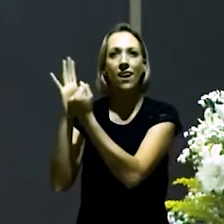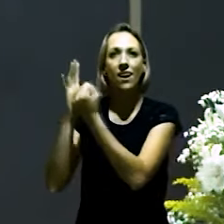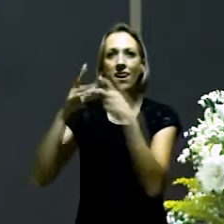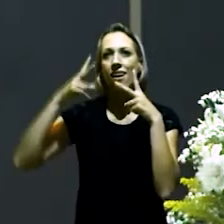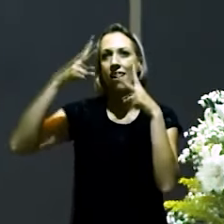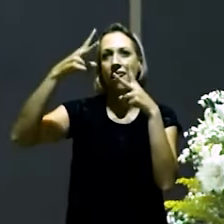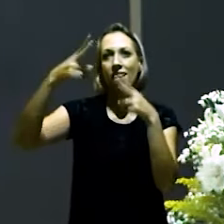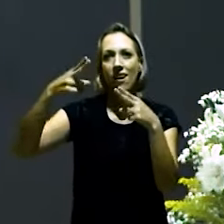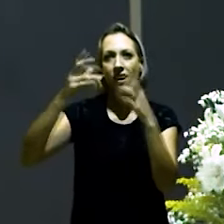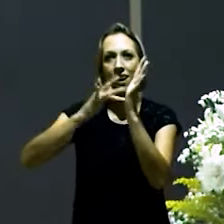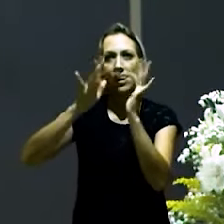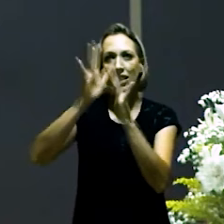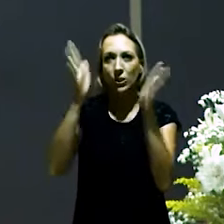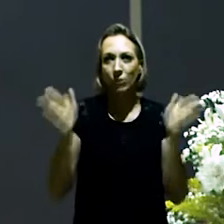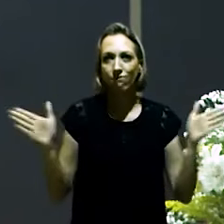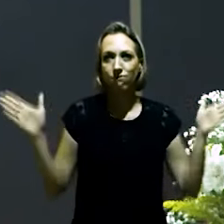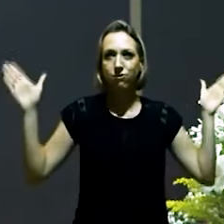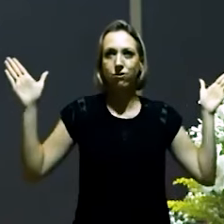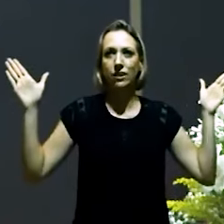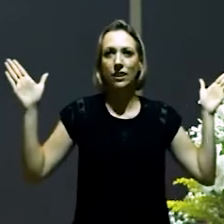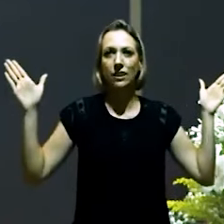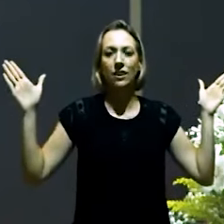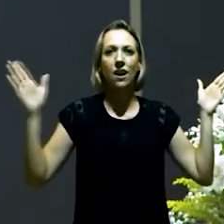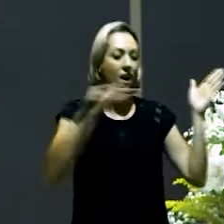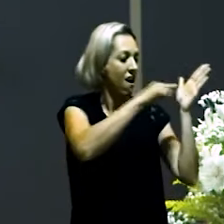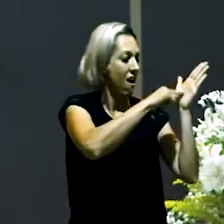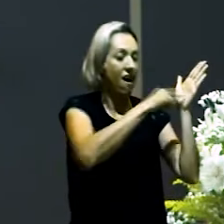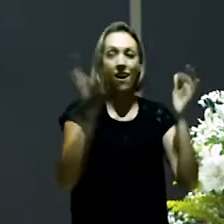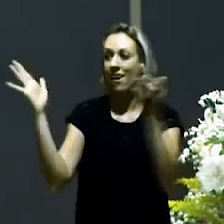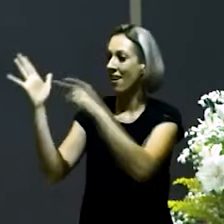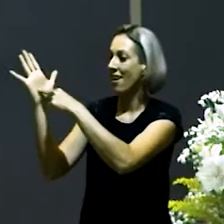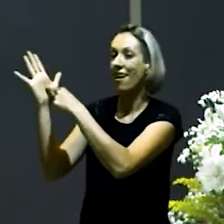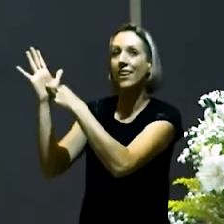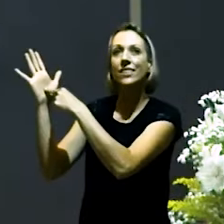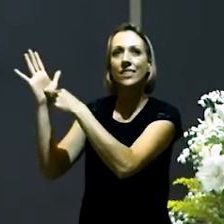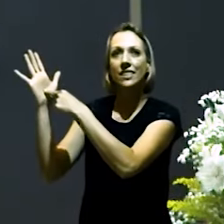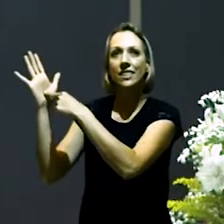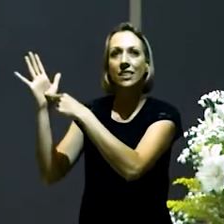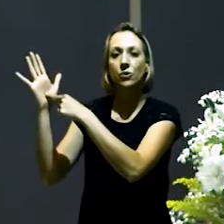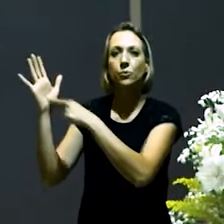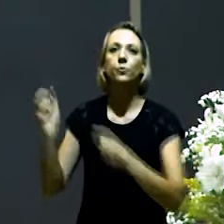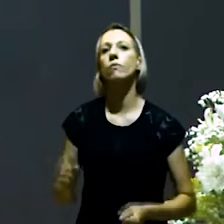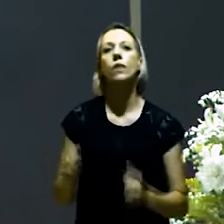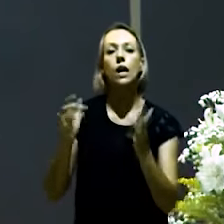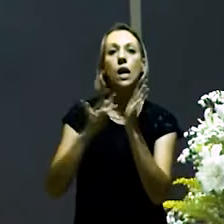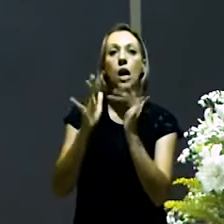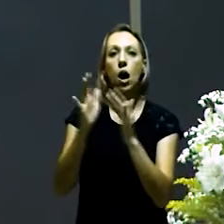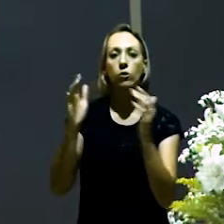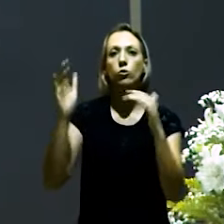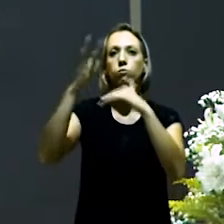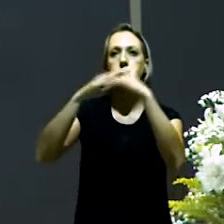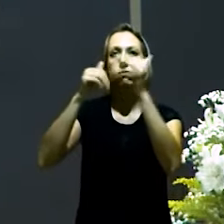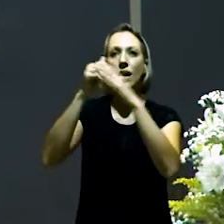para Jesus cravado com os pregos em suas mãos. O que Paulo está dizendo é que nas mãos de Jesus foi muito mais do que